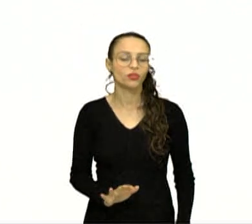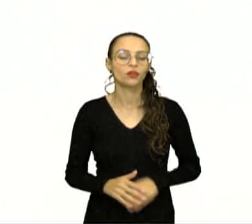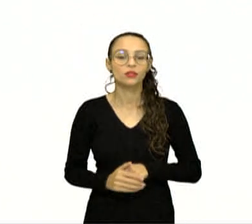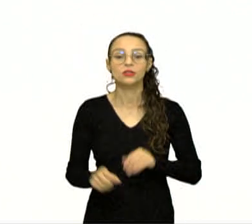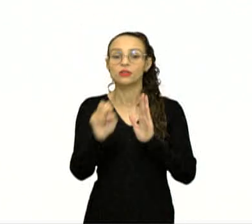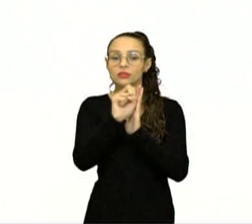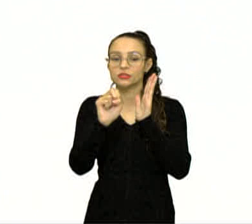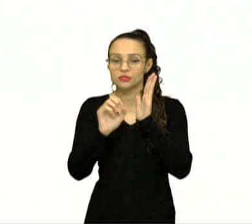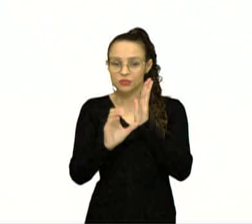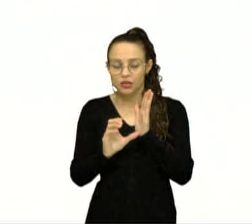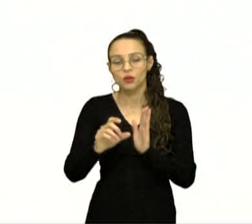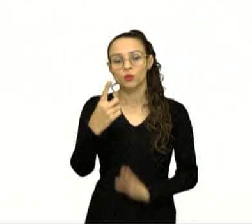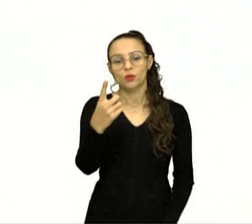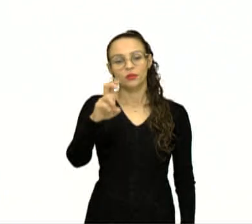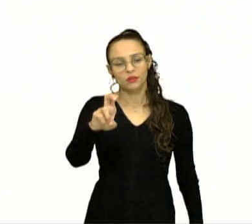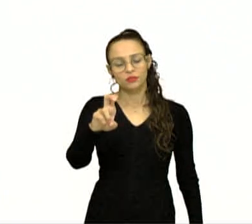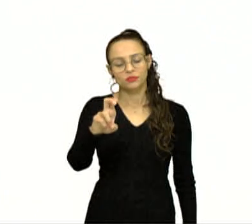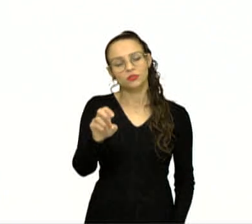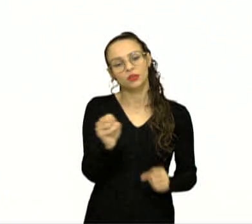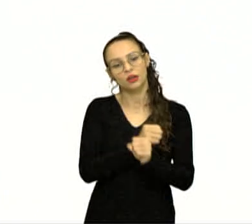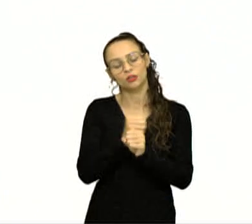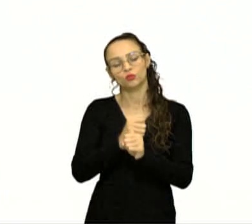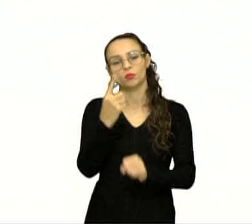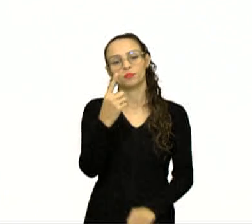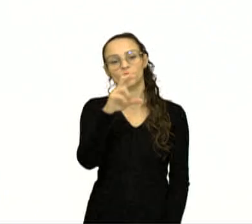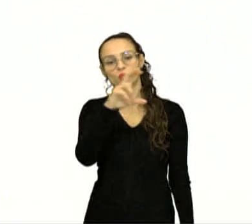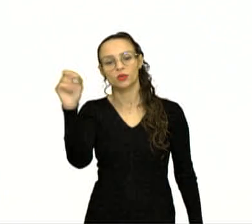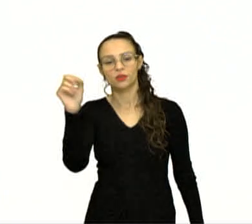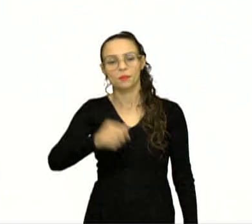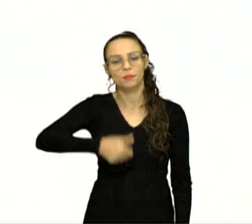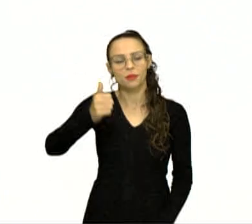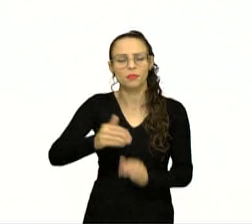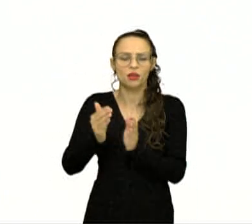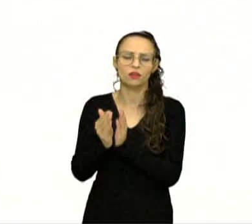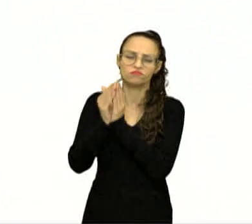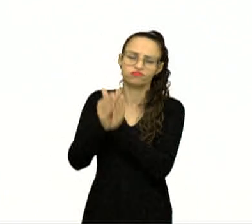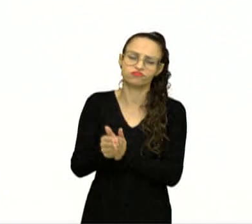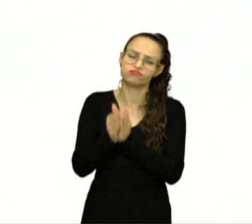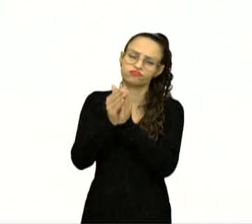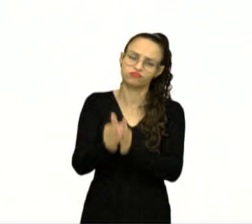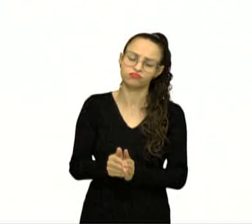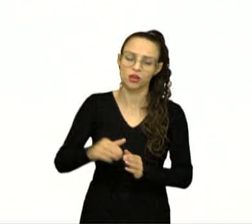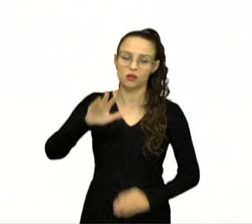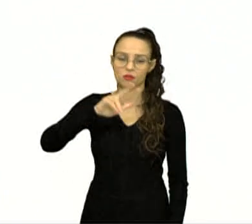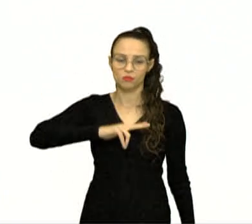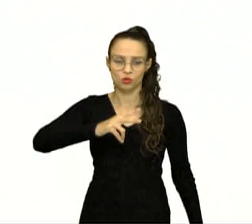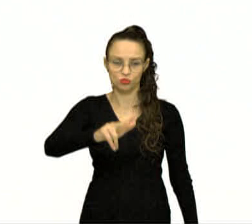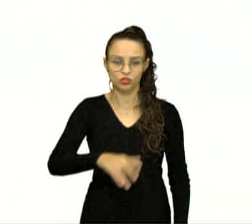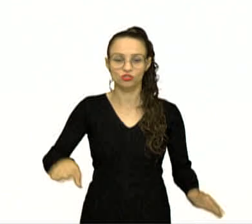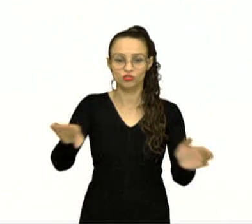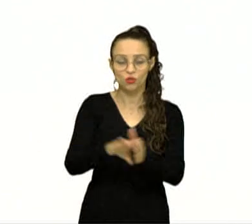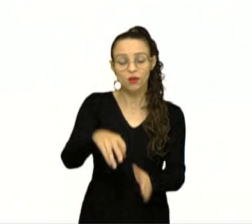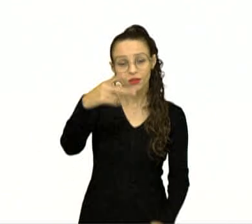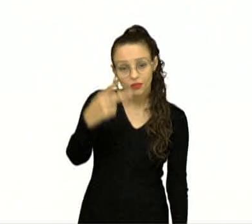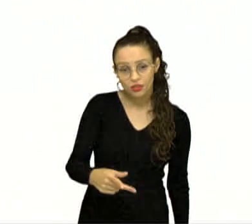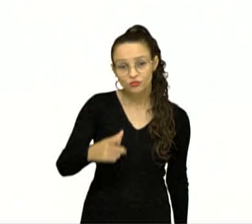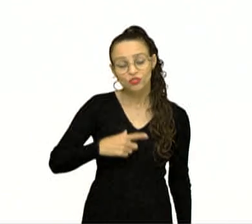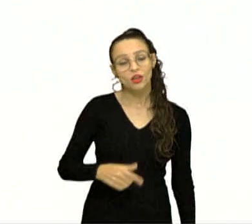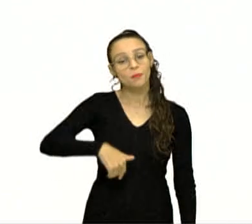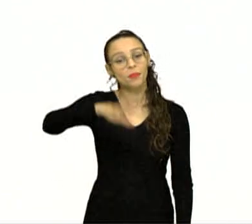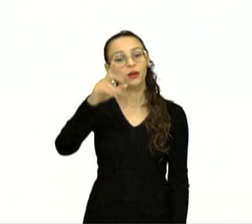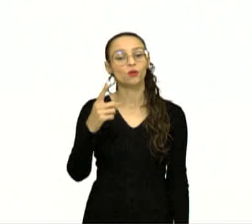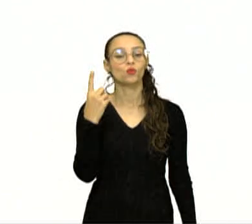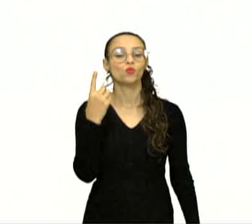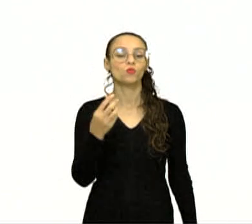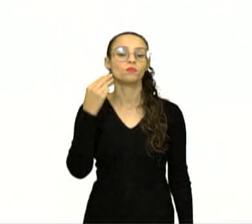né? Em 1500, quando a primeira esquadra portuguesa chegou, tinha mais de 1 milhão de